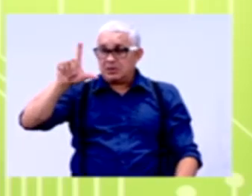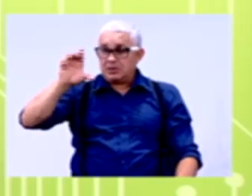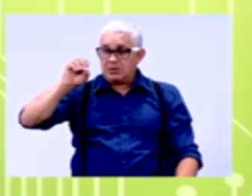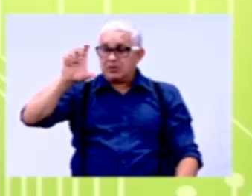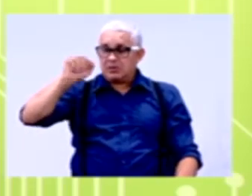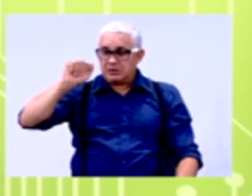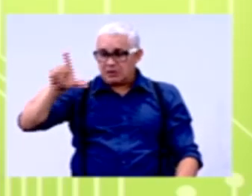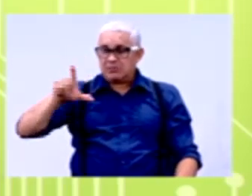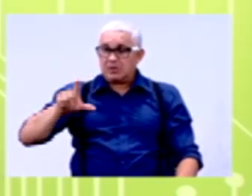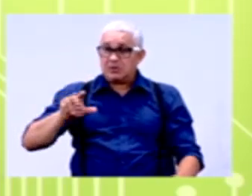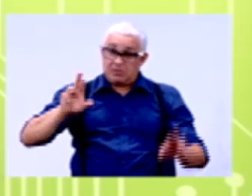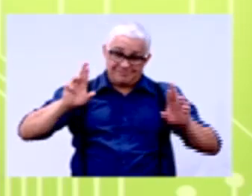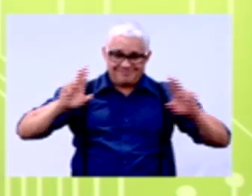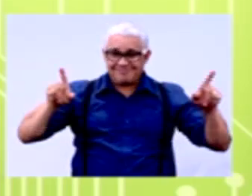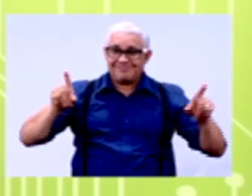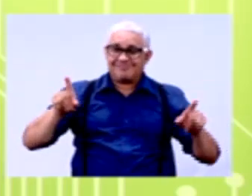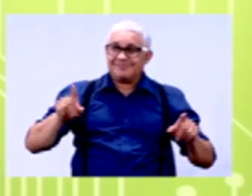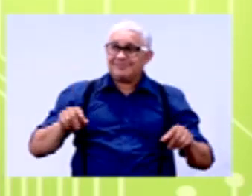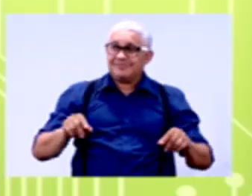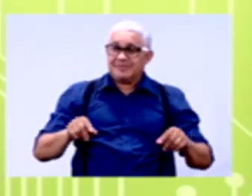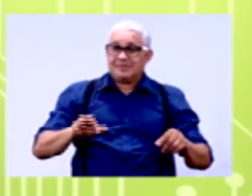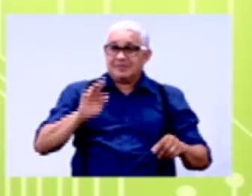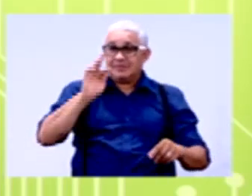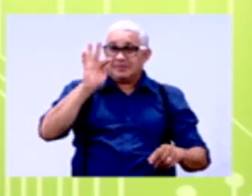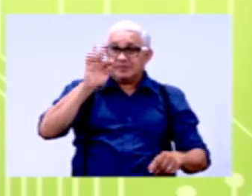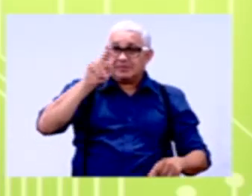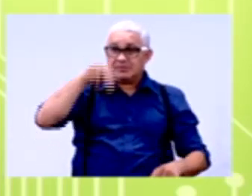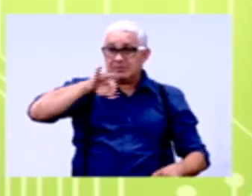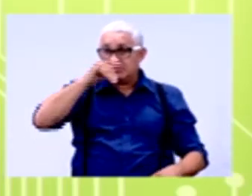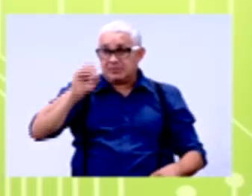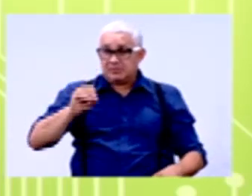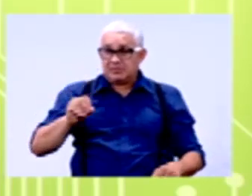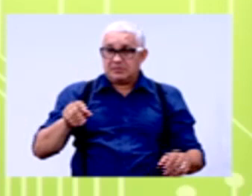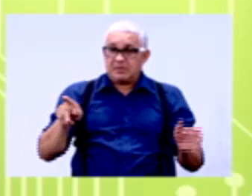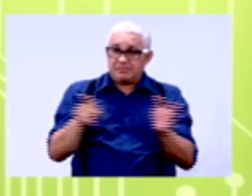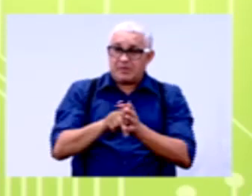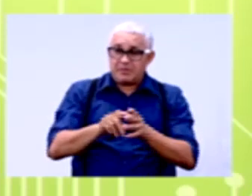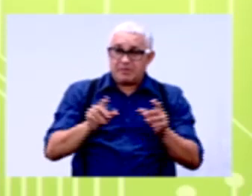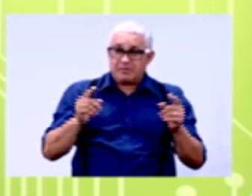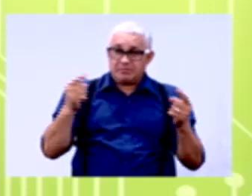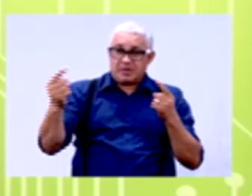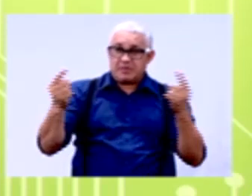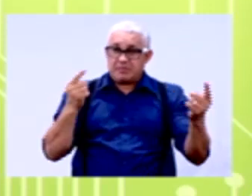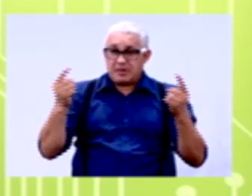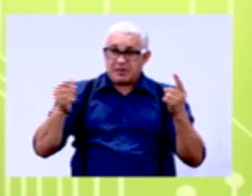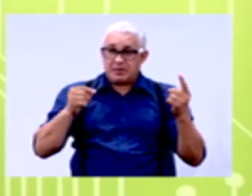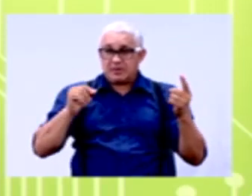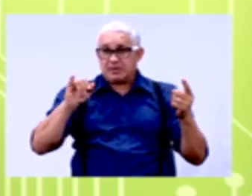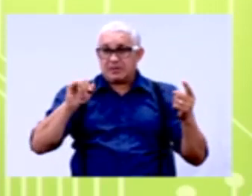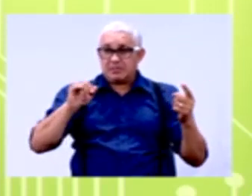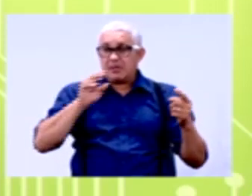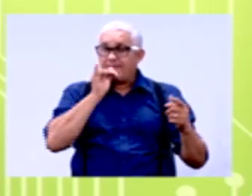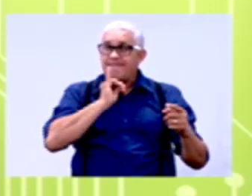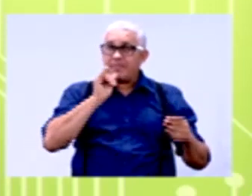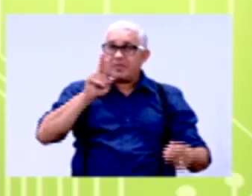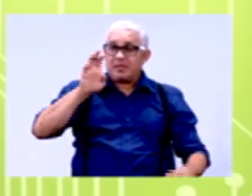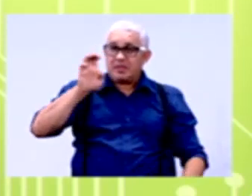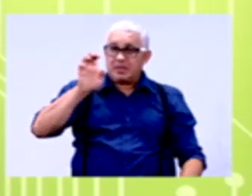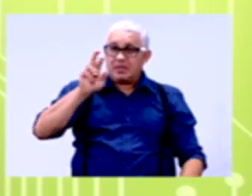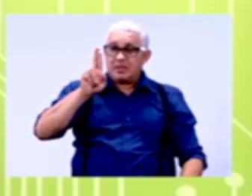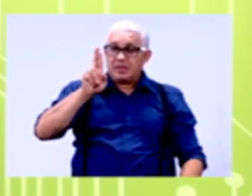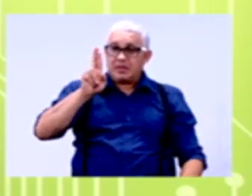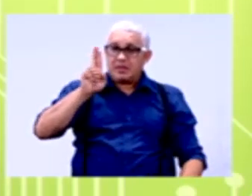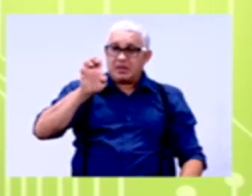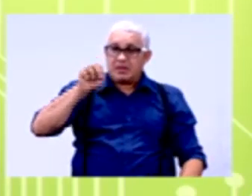para armazenamento local, só que as funções que derivam a partir dele, Remove Item, né, por exemplo, ele